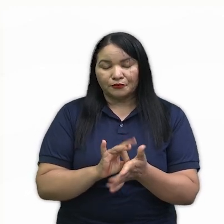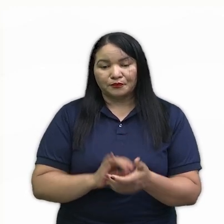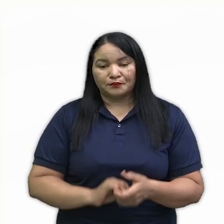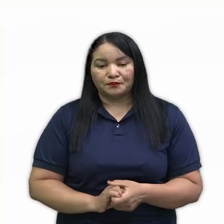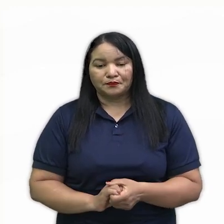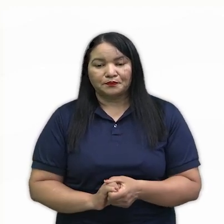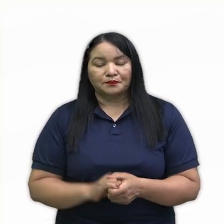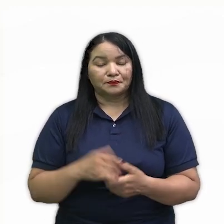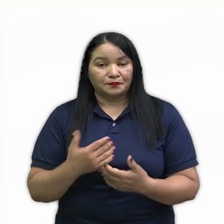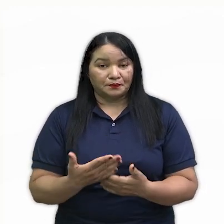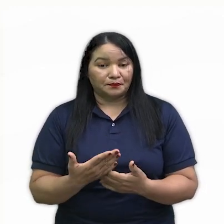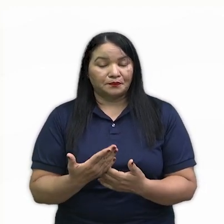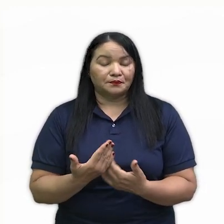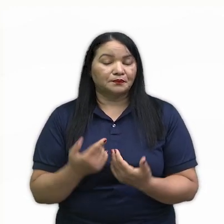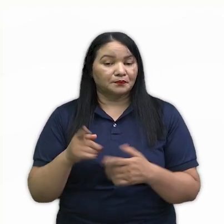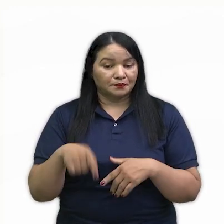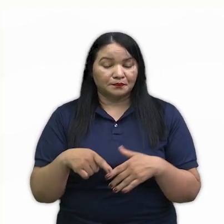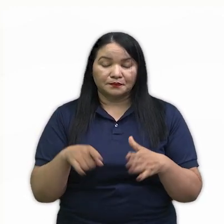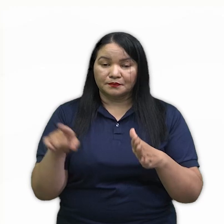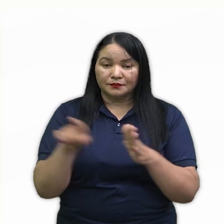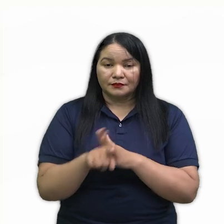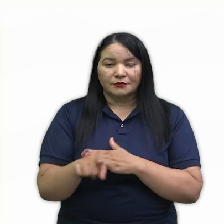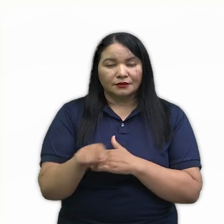bom? Então, tá aí uma questãozinha para a gente